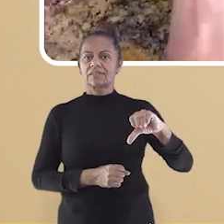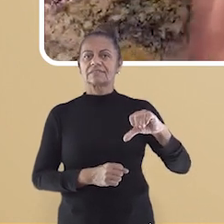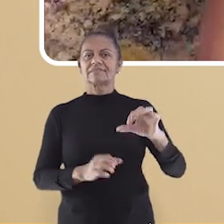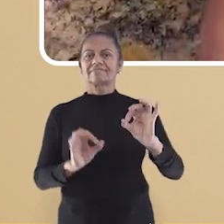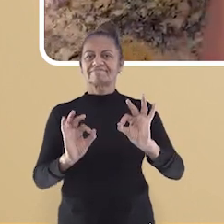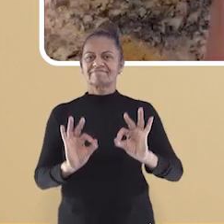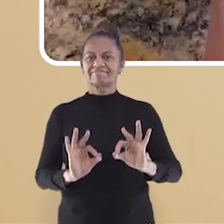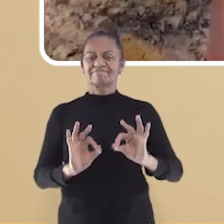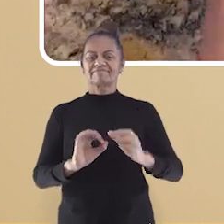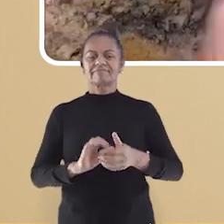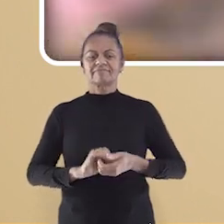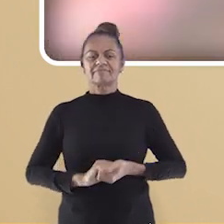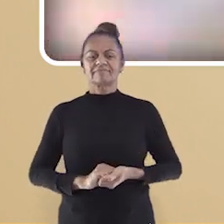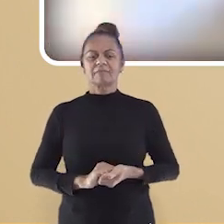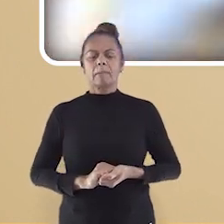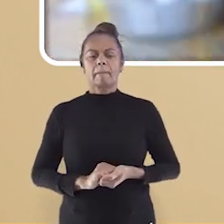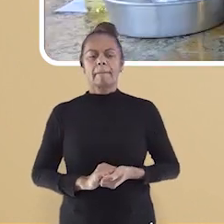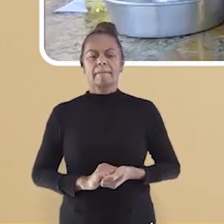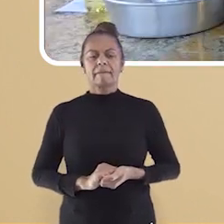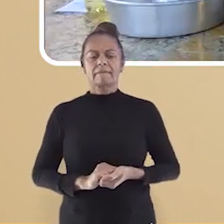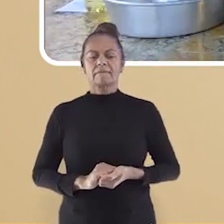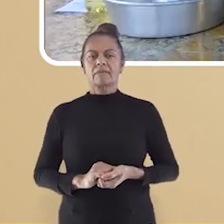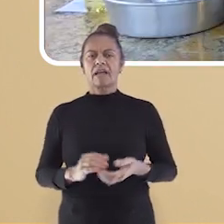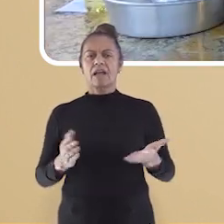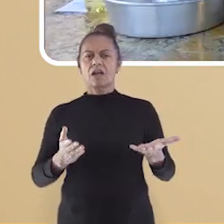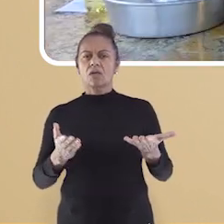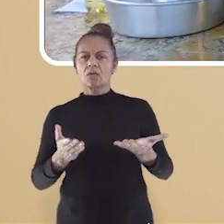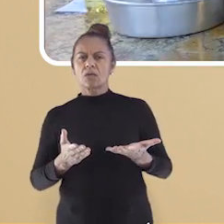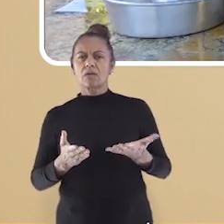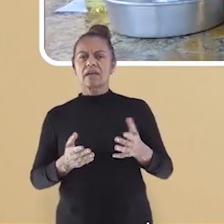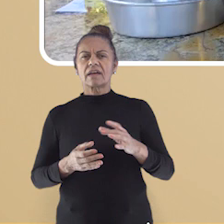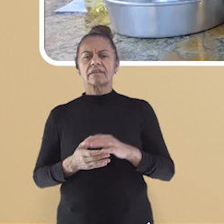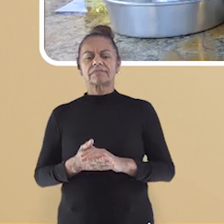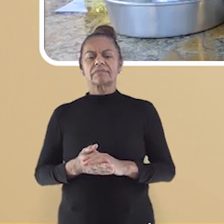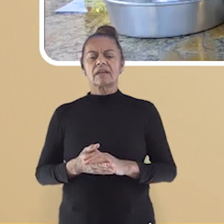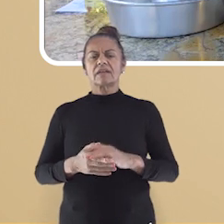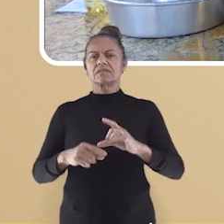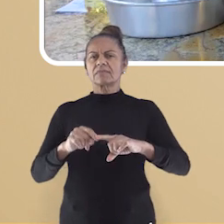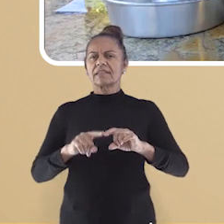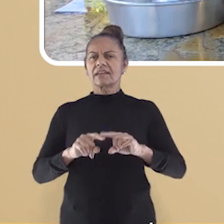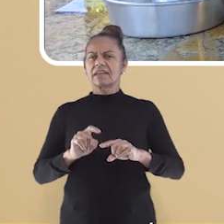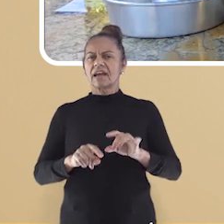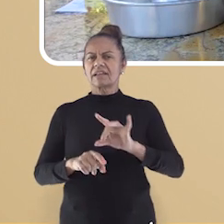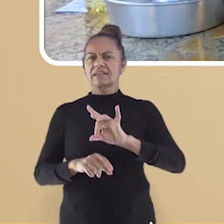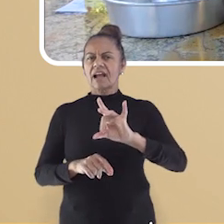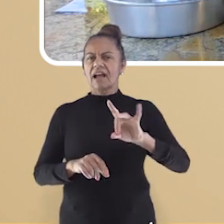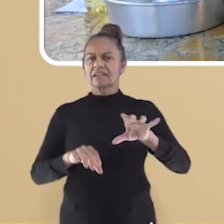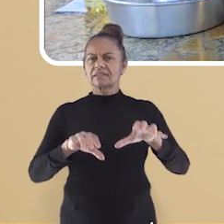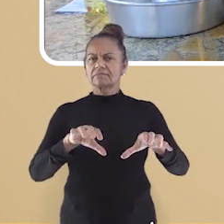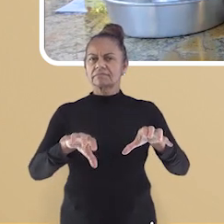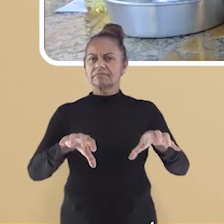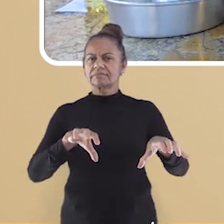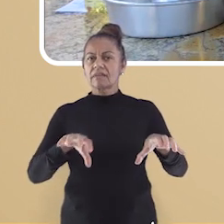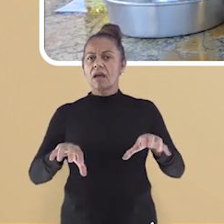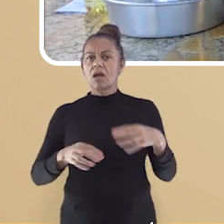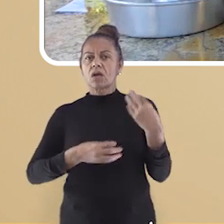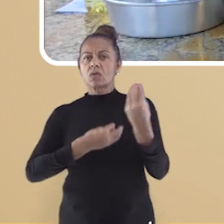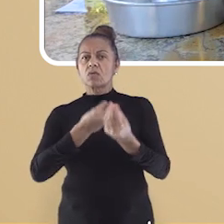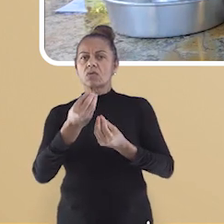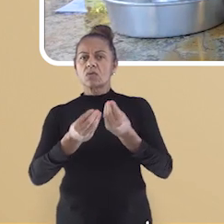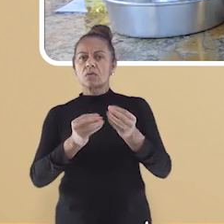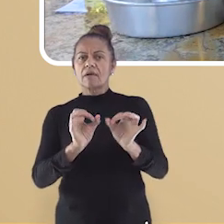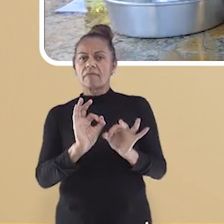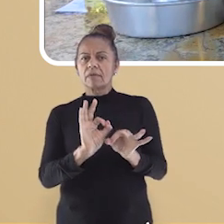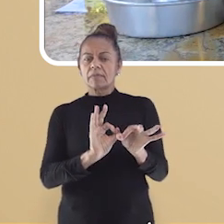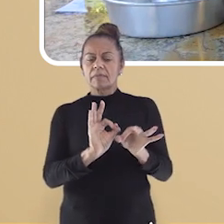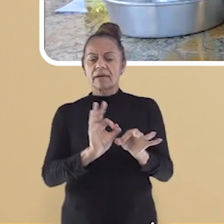439, perfeito. Agora que temos os ingredientes separados, qual é o modo de preparo para fazer a